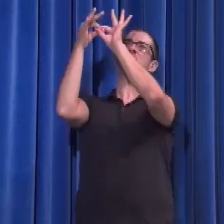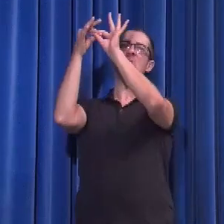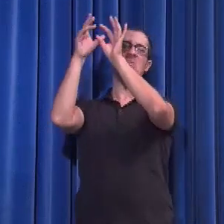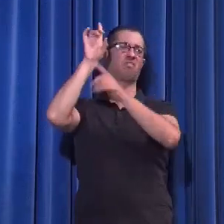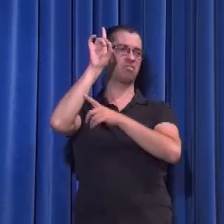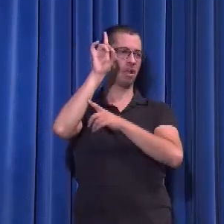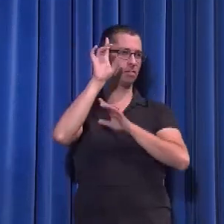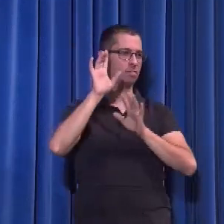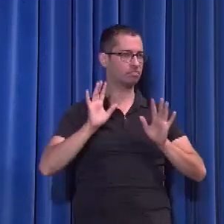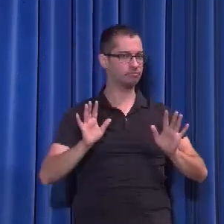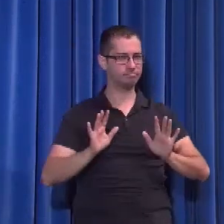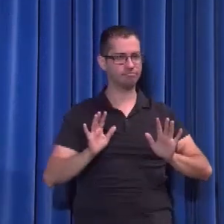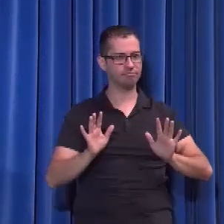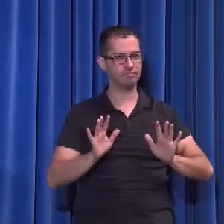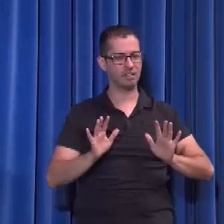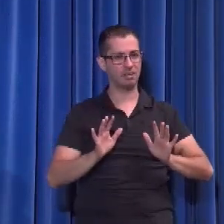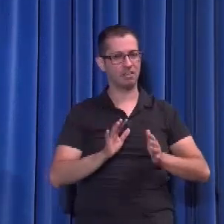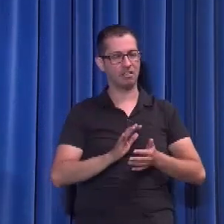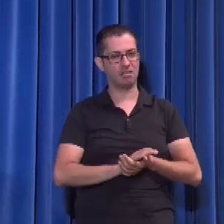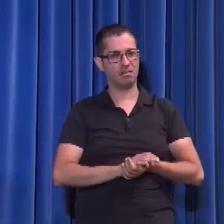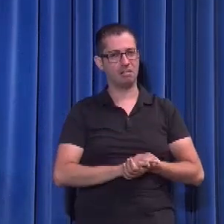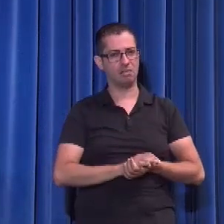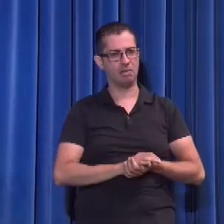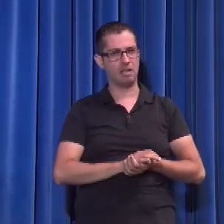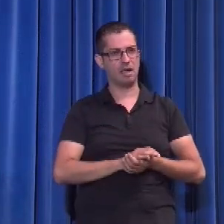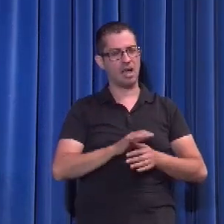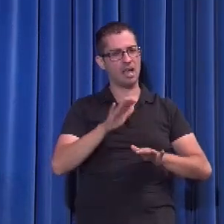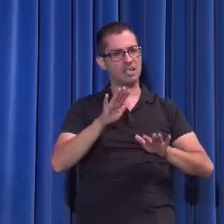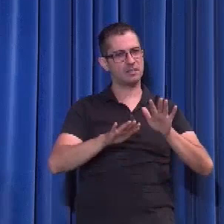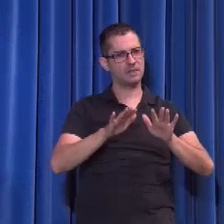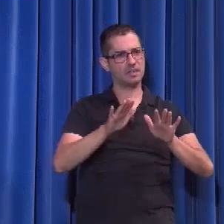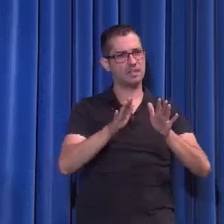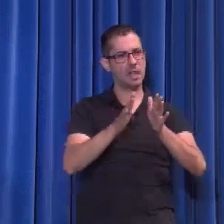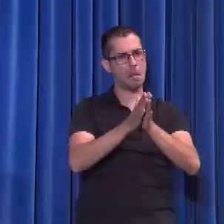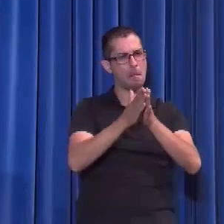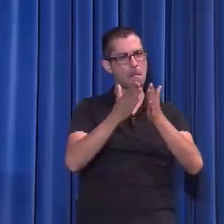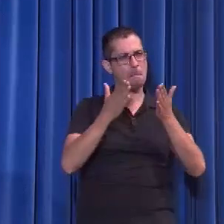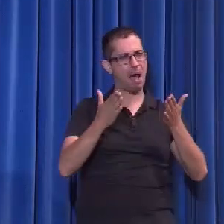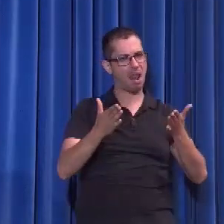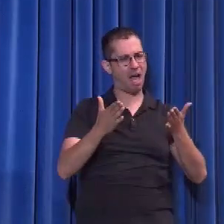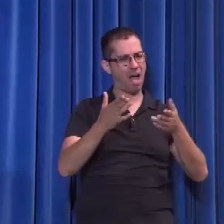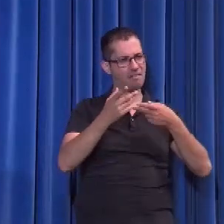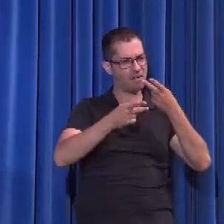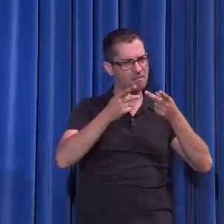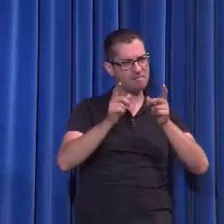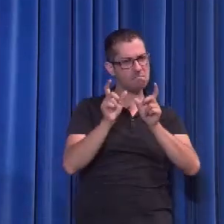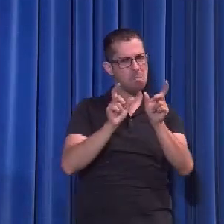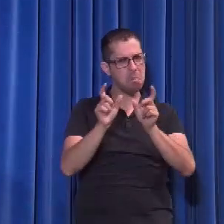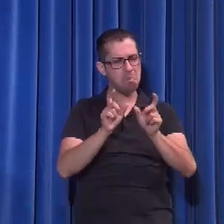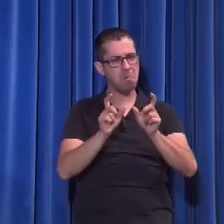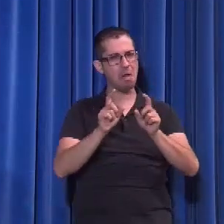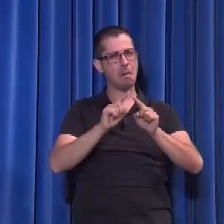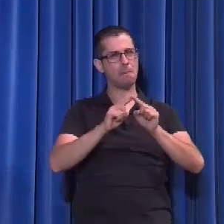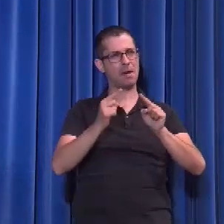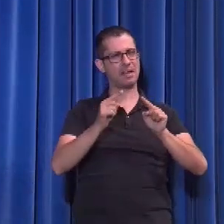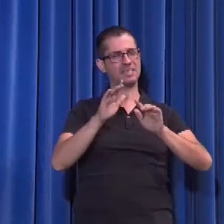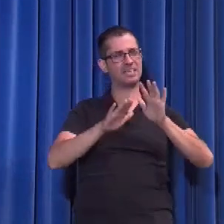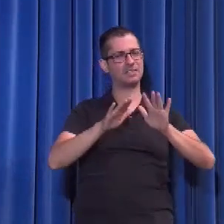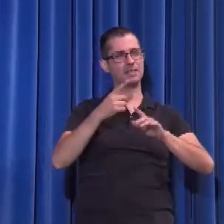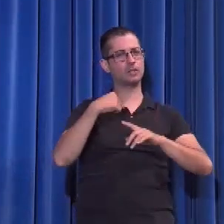Talvez não digamos com palavras, mas muitas vezes isso faz parte dos